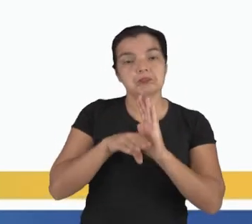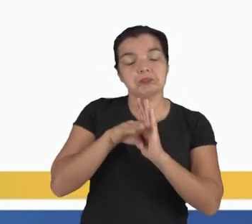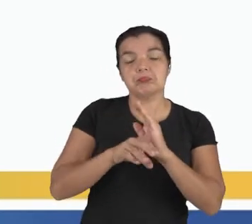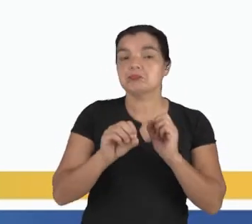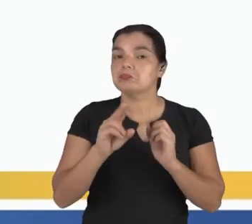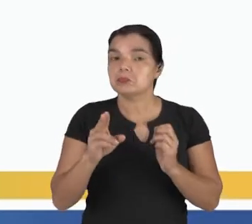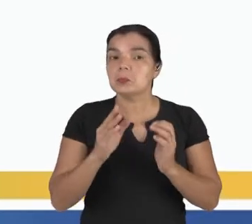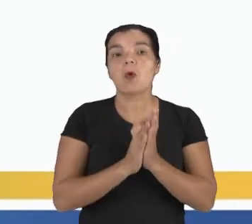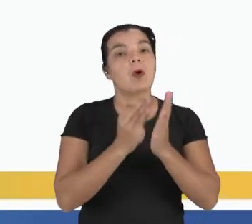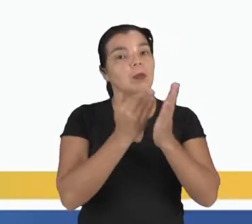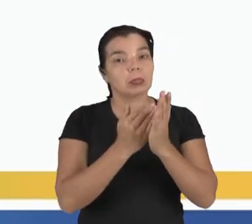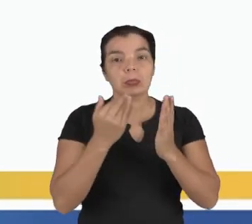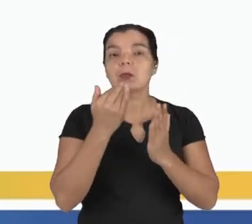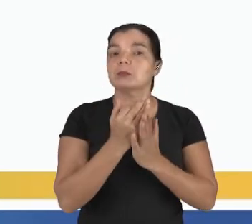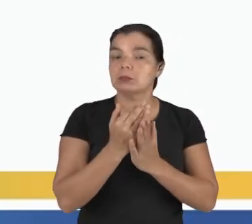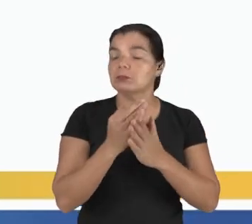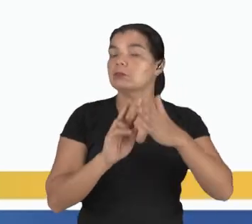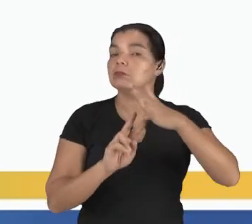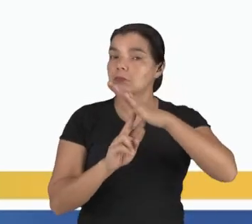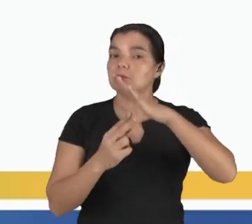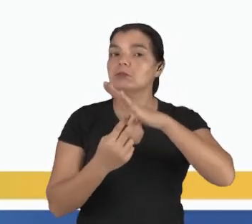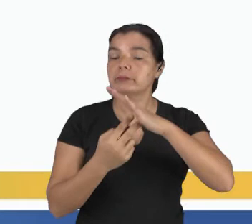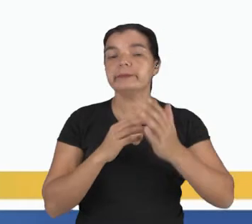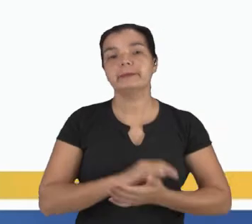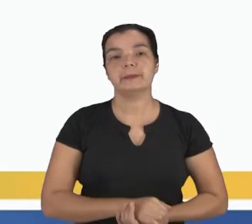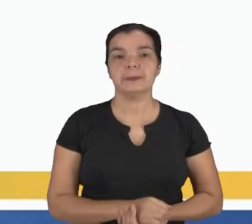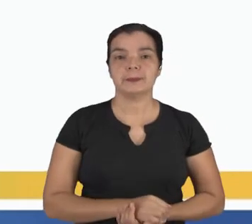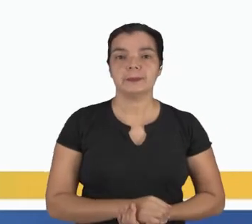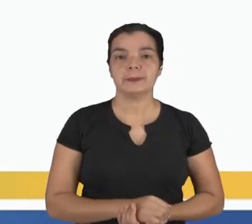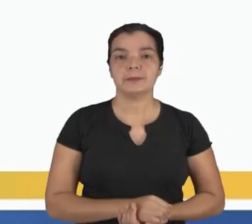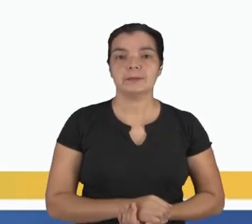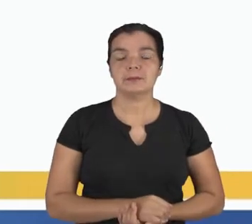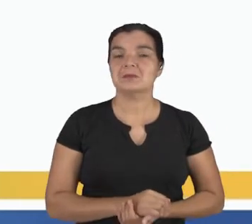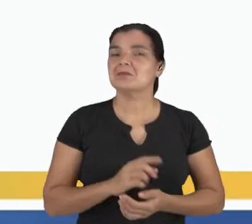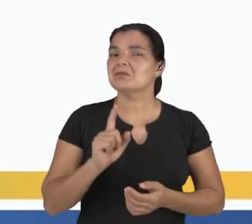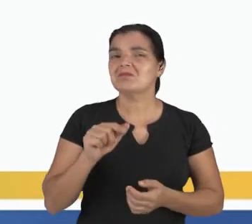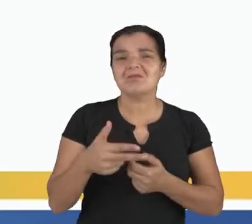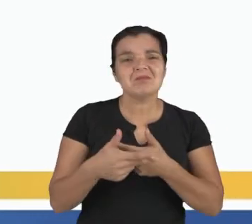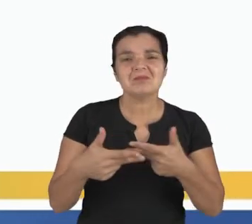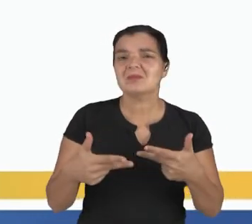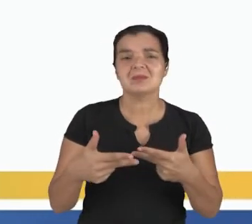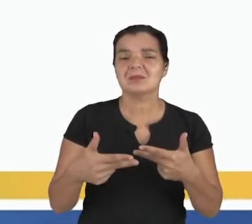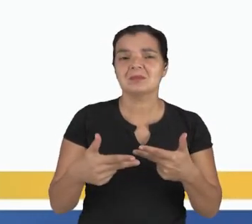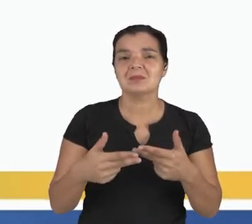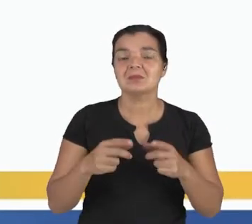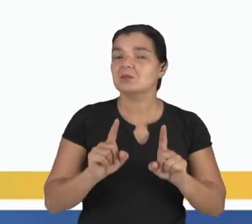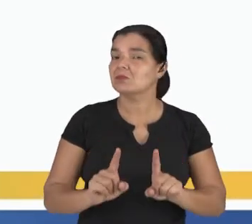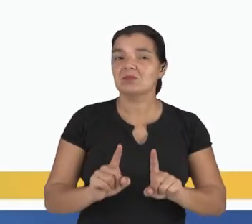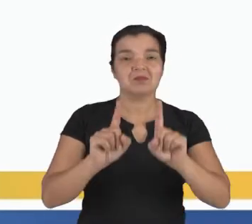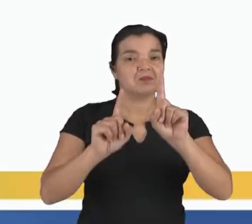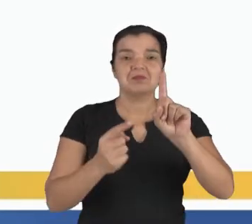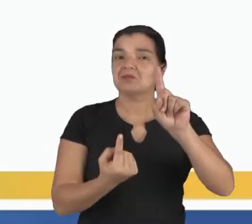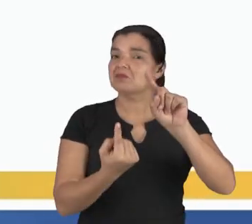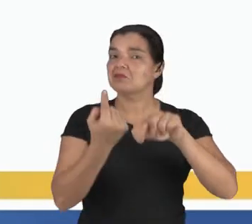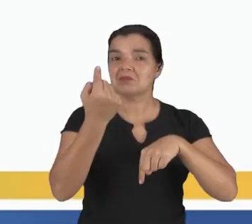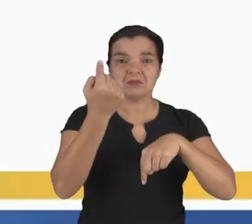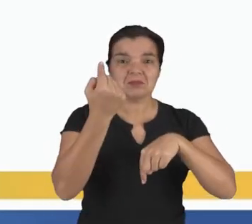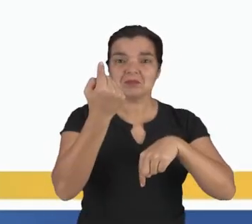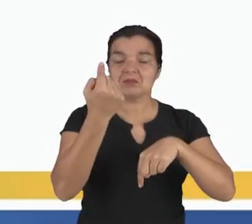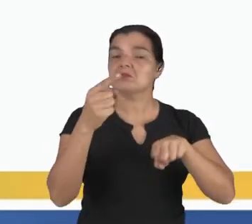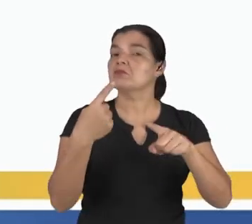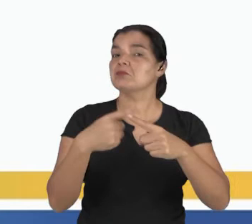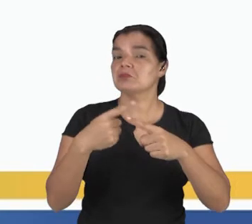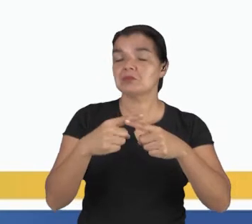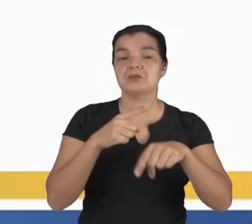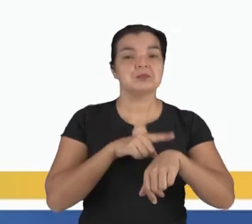você pode ir até mais ao parque. Não é uma coisa proporcional, porque você pode